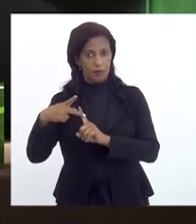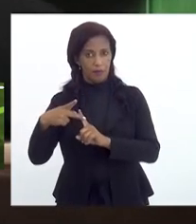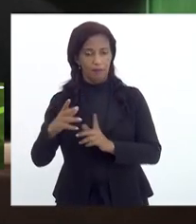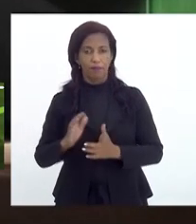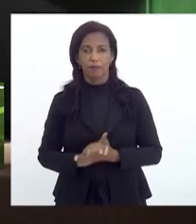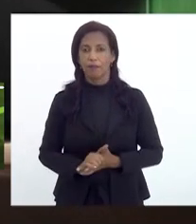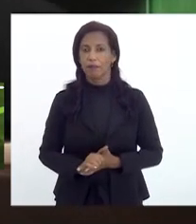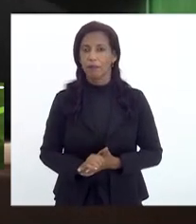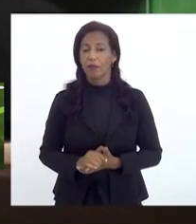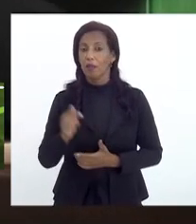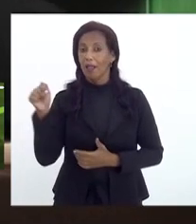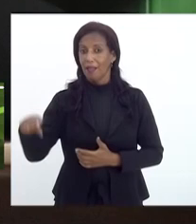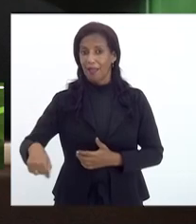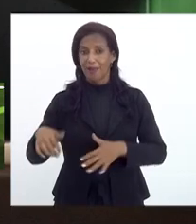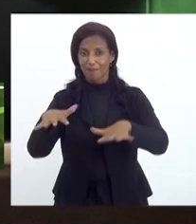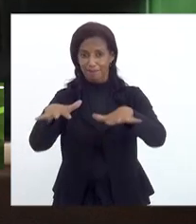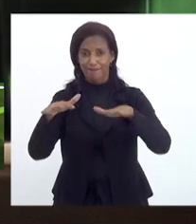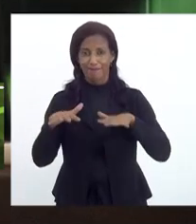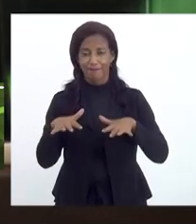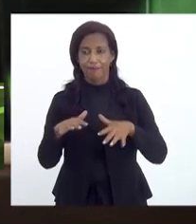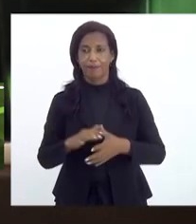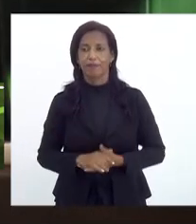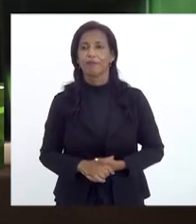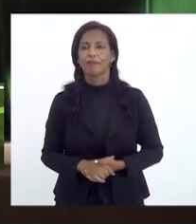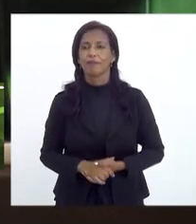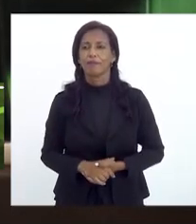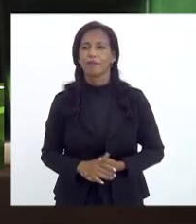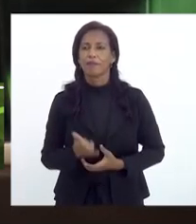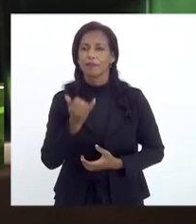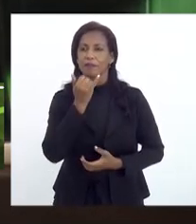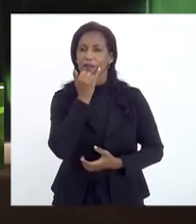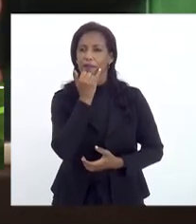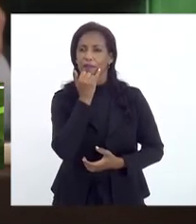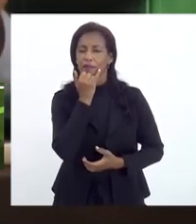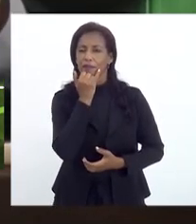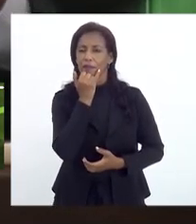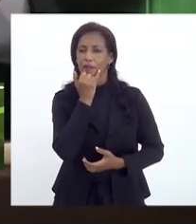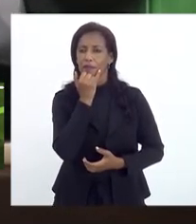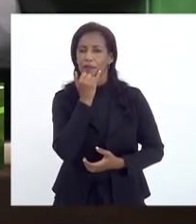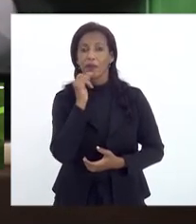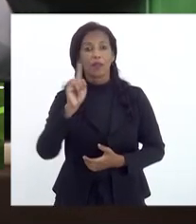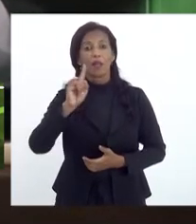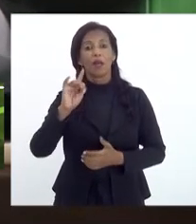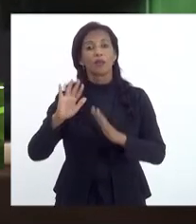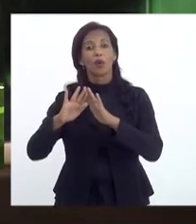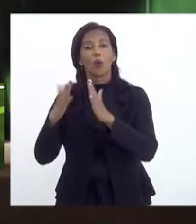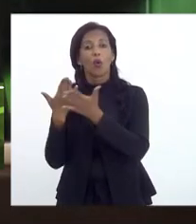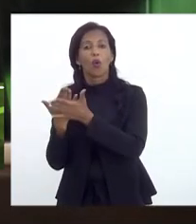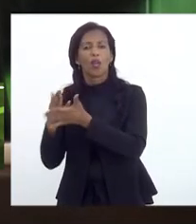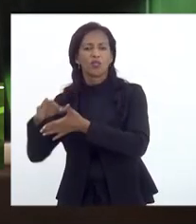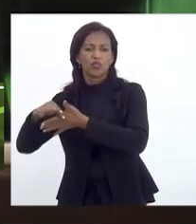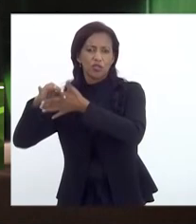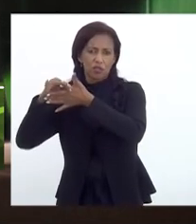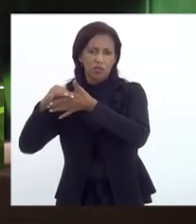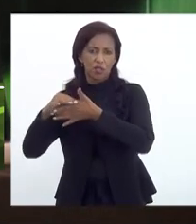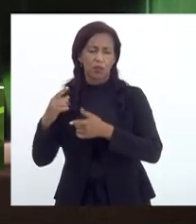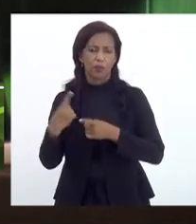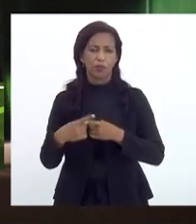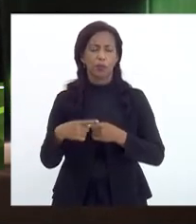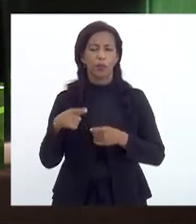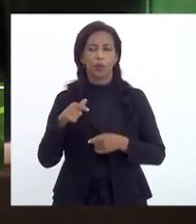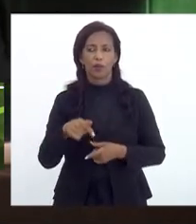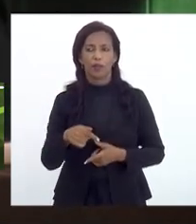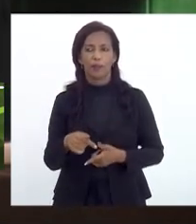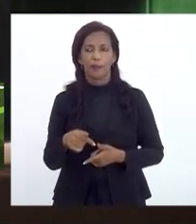Vai ter que ser no plenário Eu acho Não, perdão Seria o colégio de líderes Porque aí a gente faz